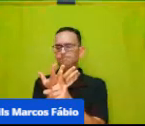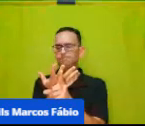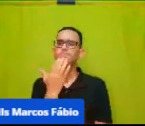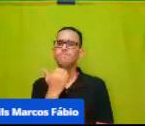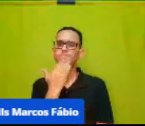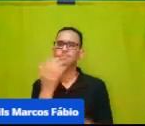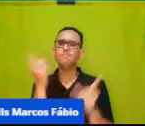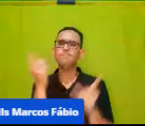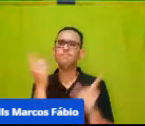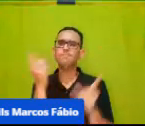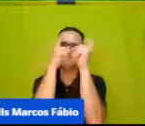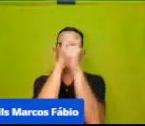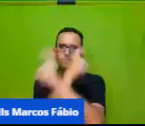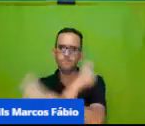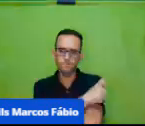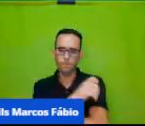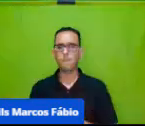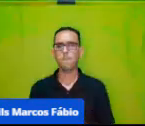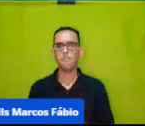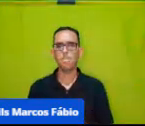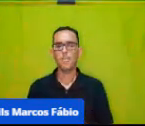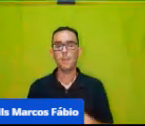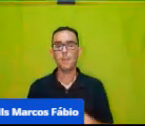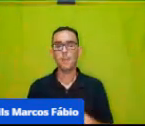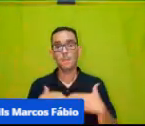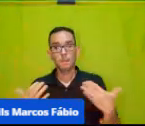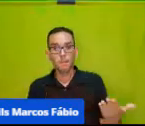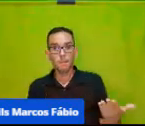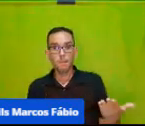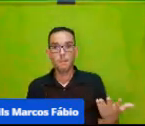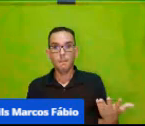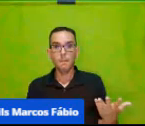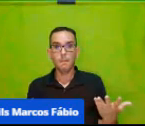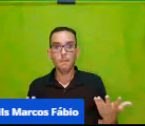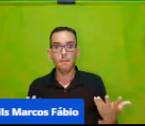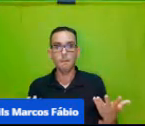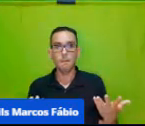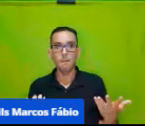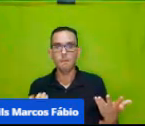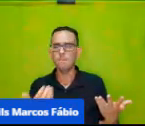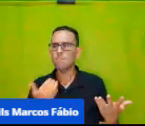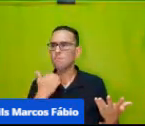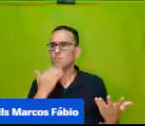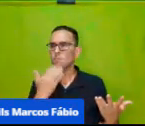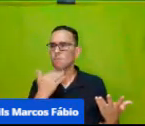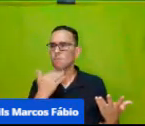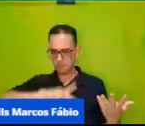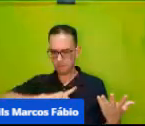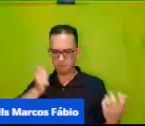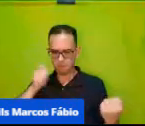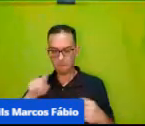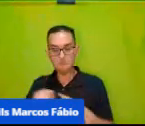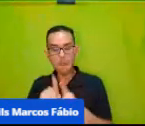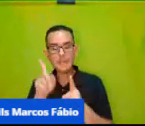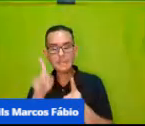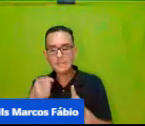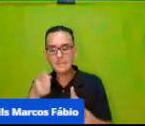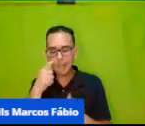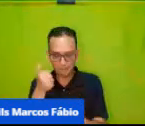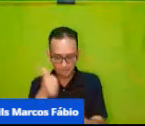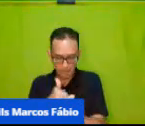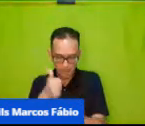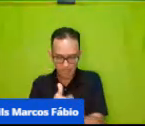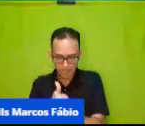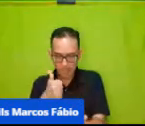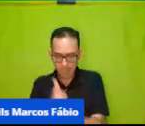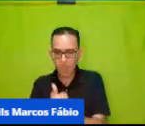a quantidade, então, né, algo que não está na nossa ossada, mas era revisar um pouco aí como que é feita